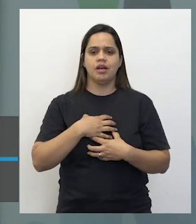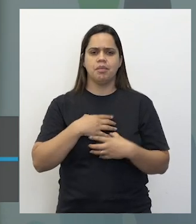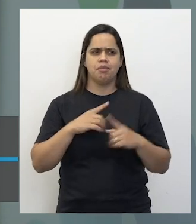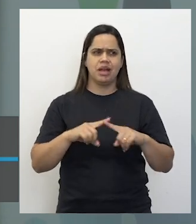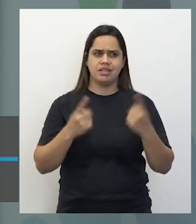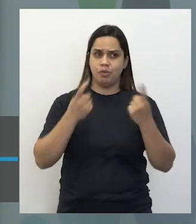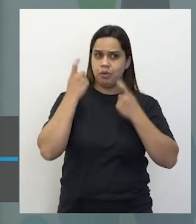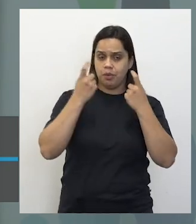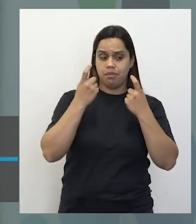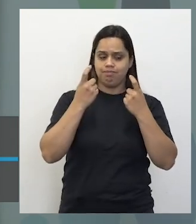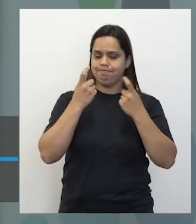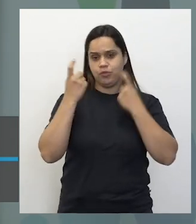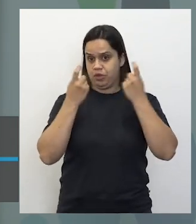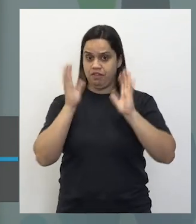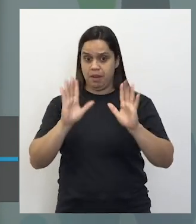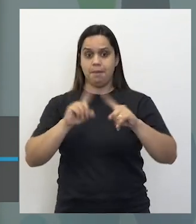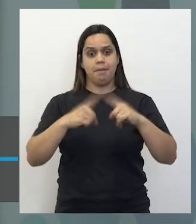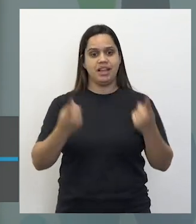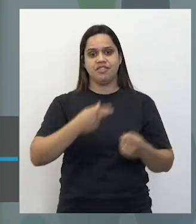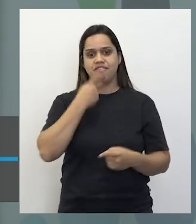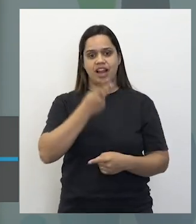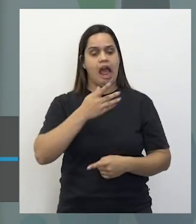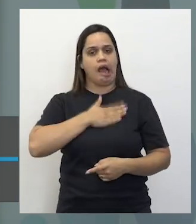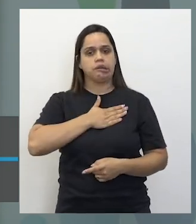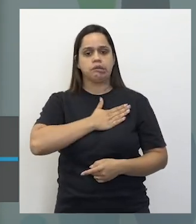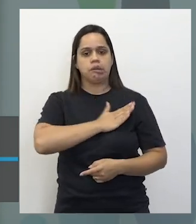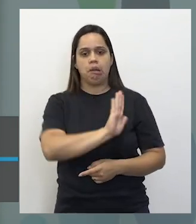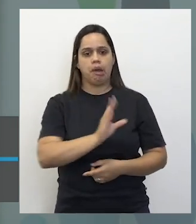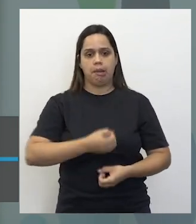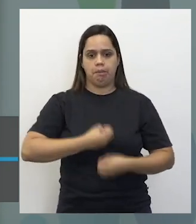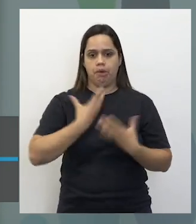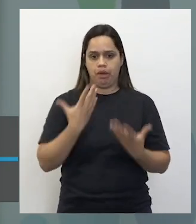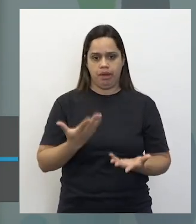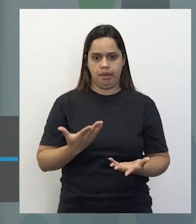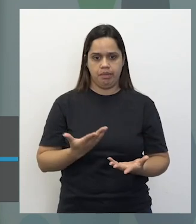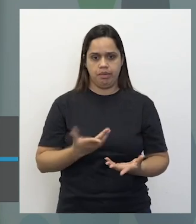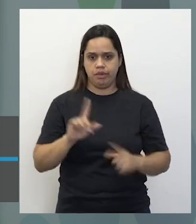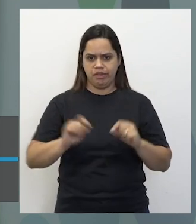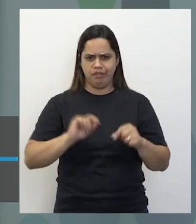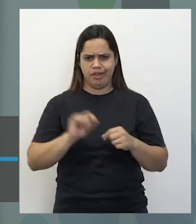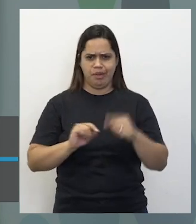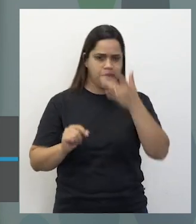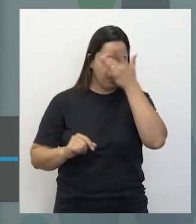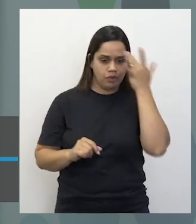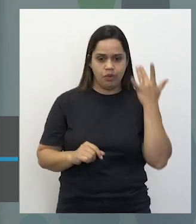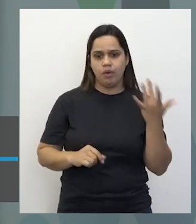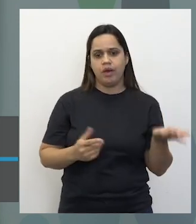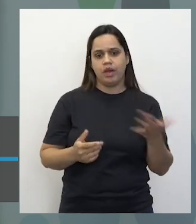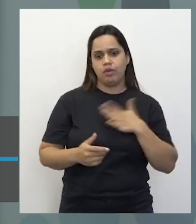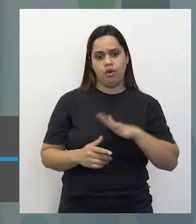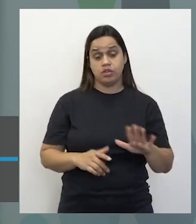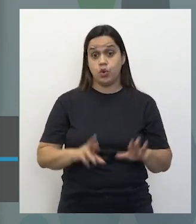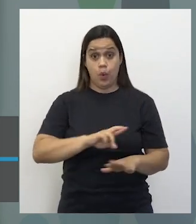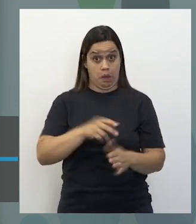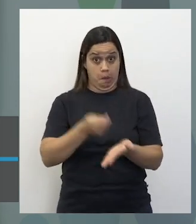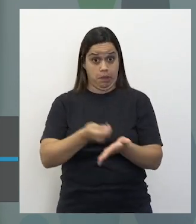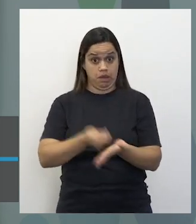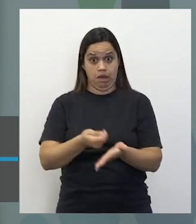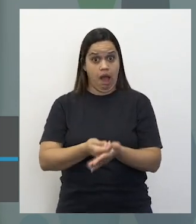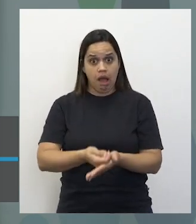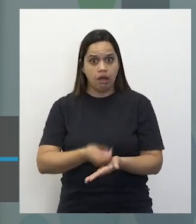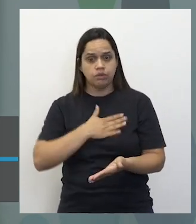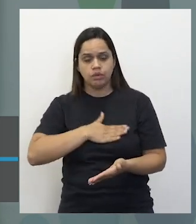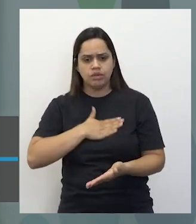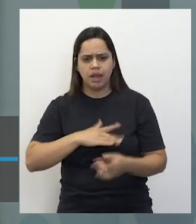preocupar, mas me preocupa, o aluno fala, eu não gosto, né, de poema. O que será que faz alguém não gostar? Não que todo mundo deva gostar, que deva ser